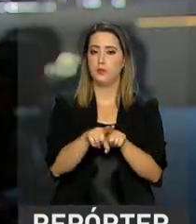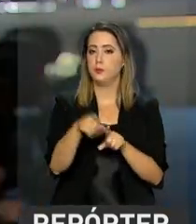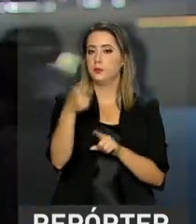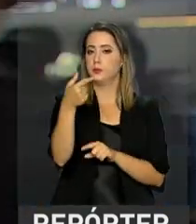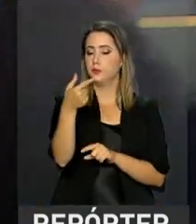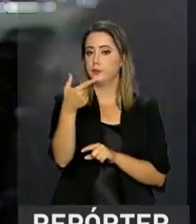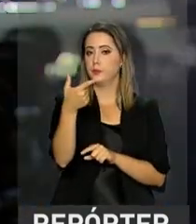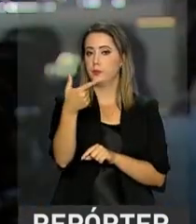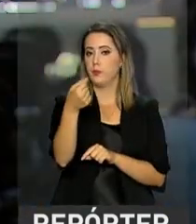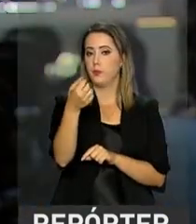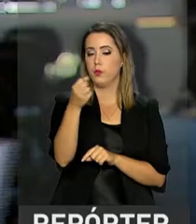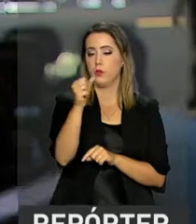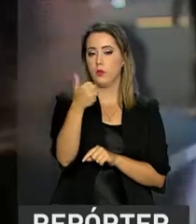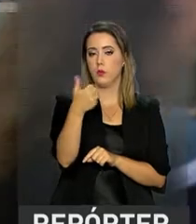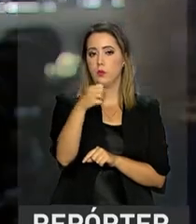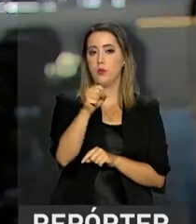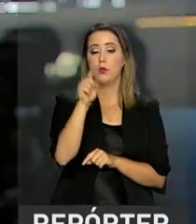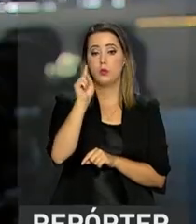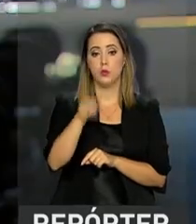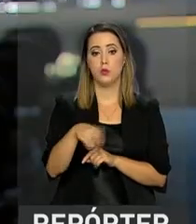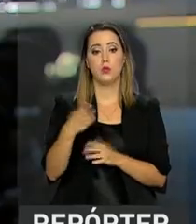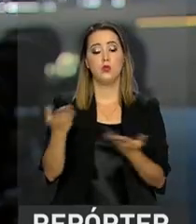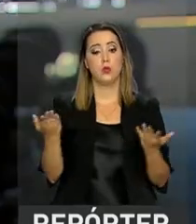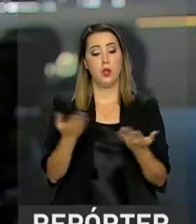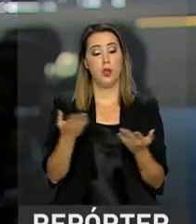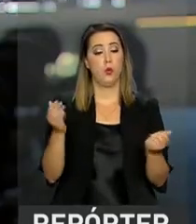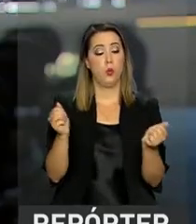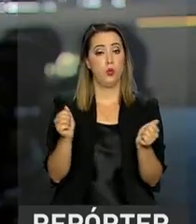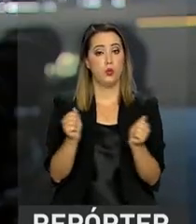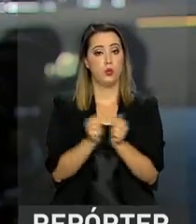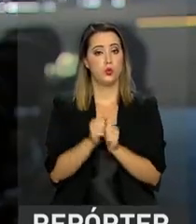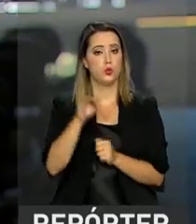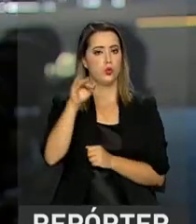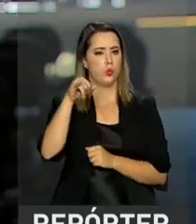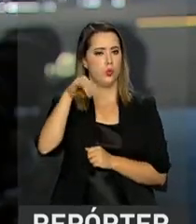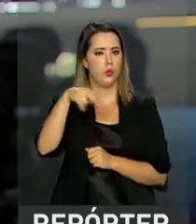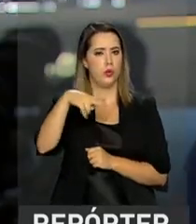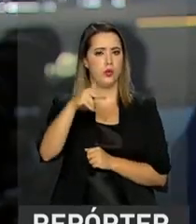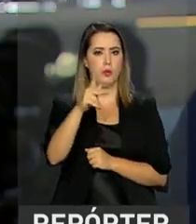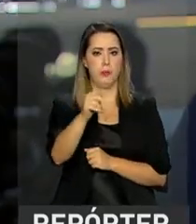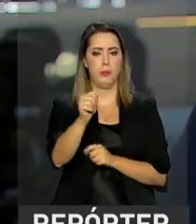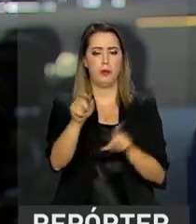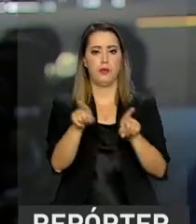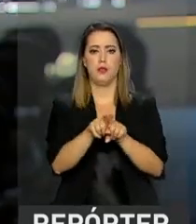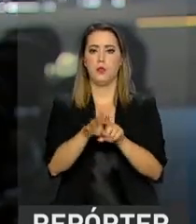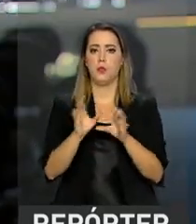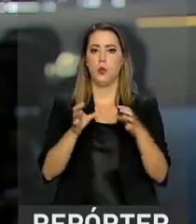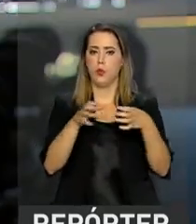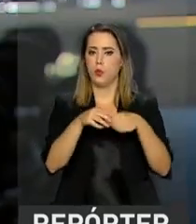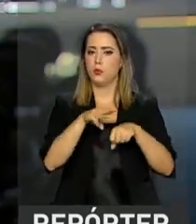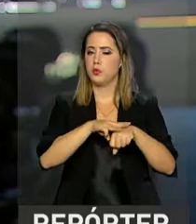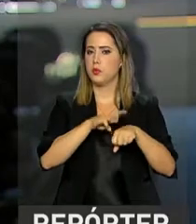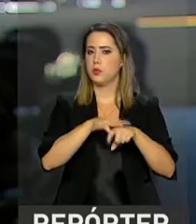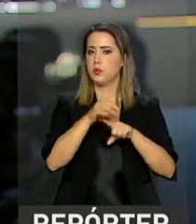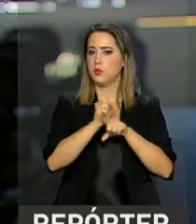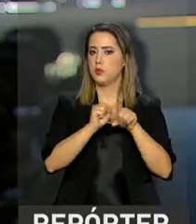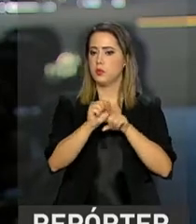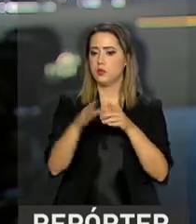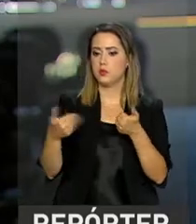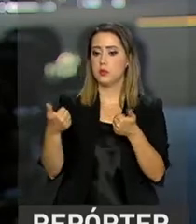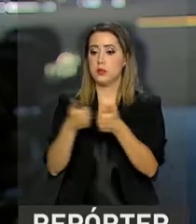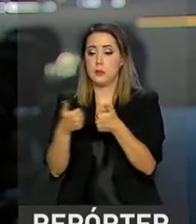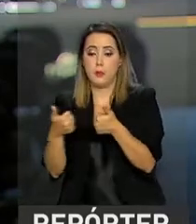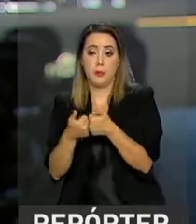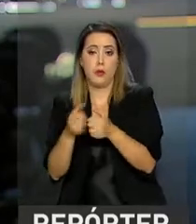uma iniciativa o esforço que o inpa ea sociedade brasileira de matemática estão fazendo para aproximar a matemática da